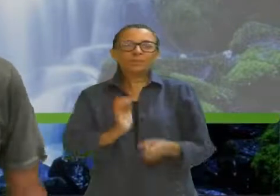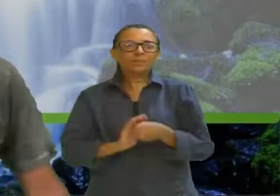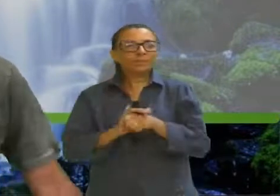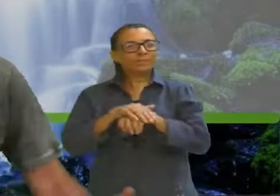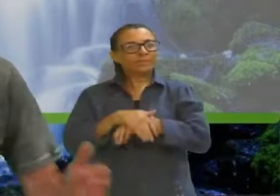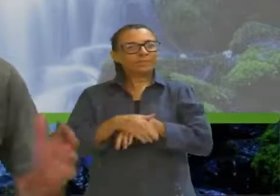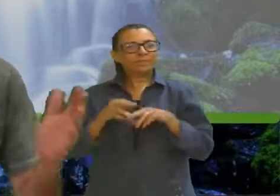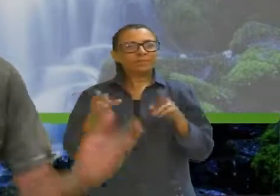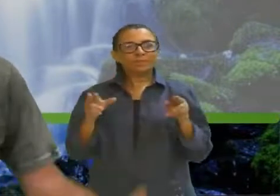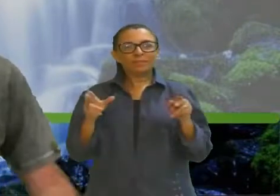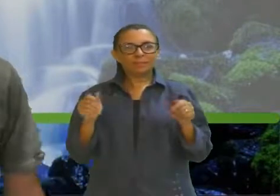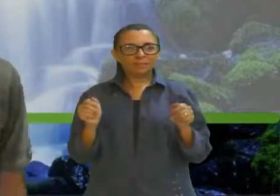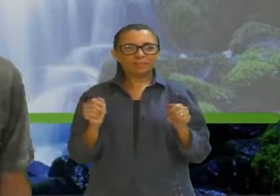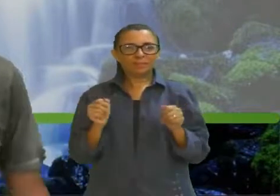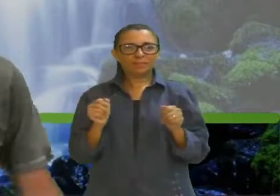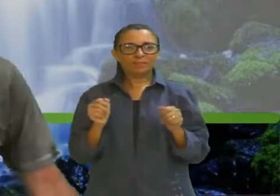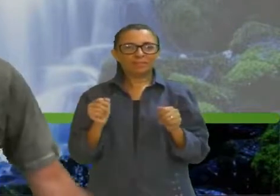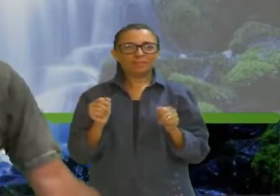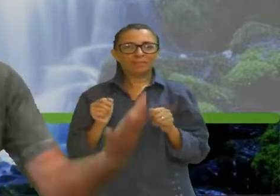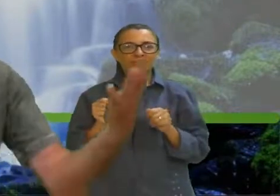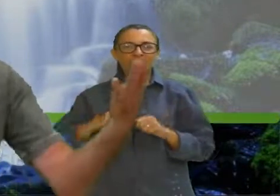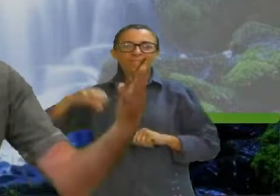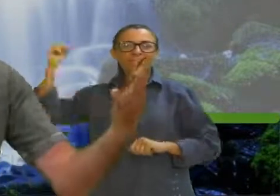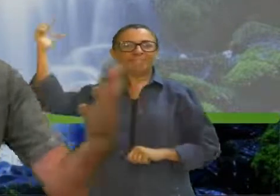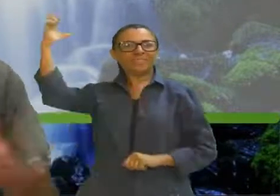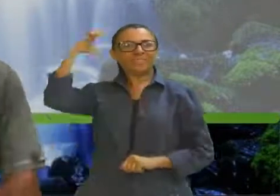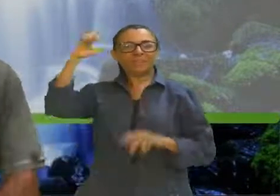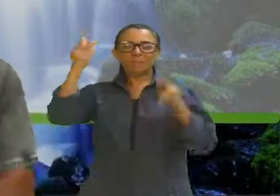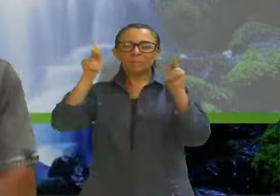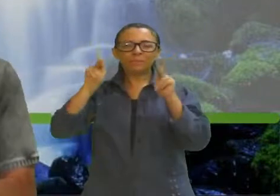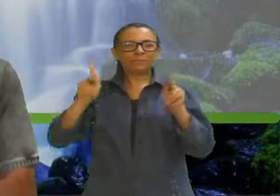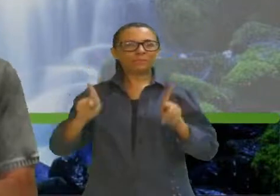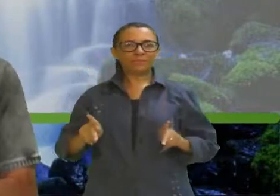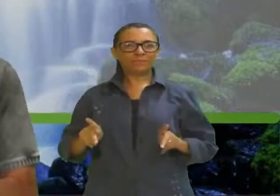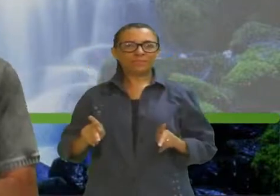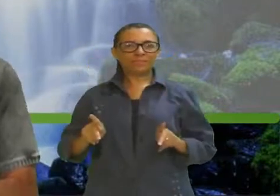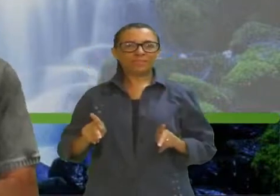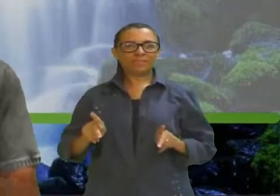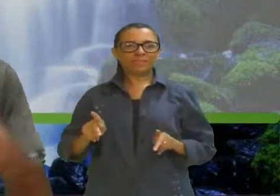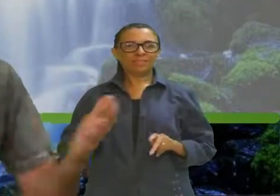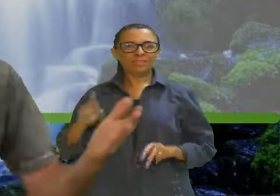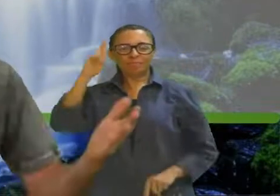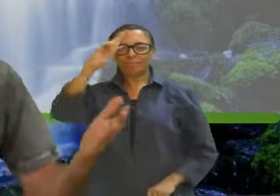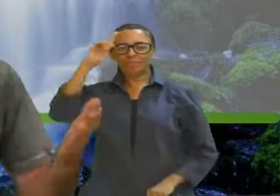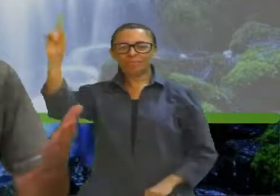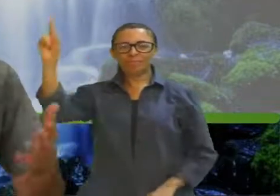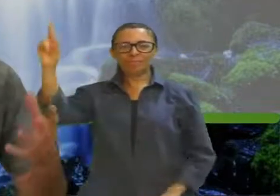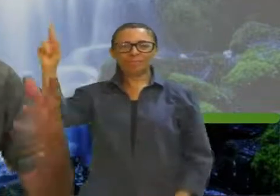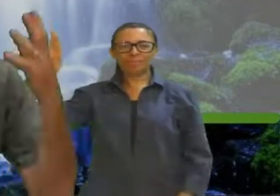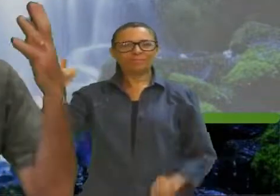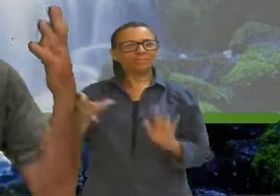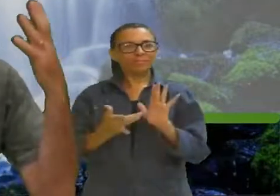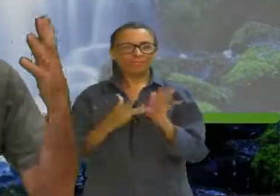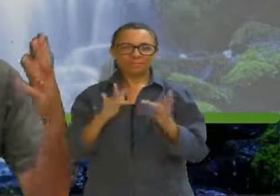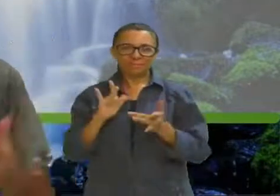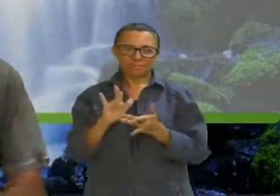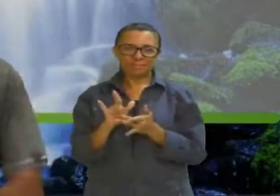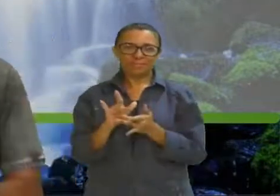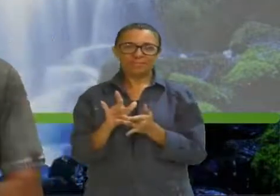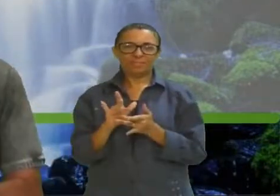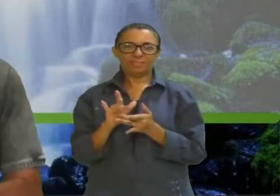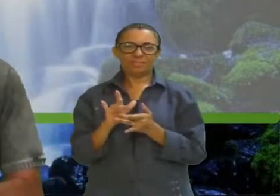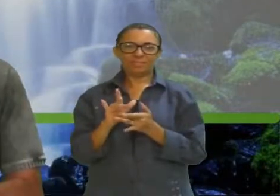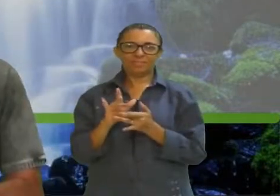irmãos, eu vos saúdo e cumprimento com a gloriosa graça e a paz do Senhor Jesus. Aprove a Deus, permitiu Deus